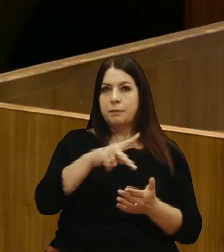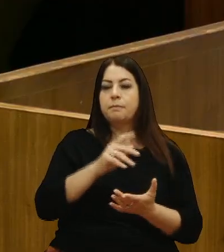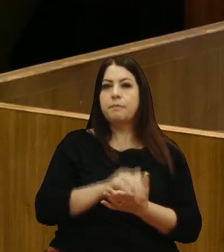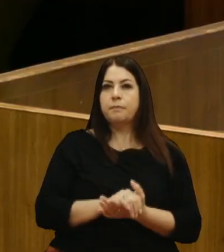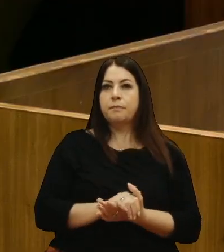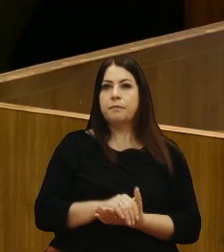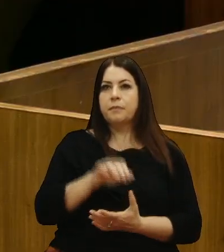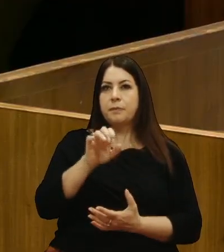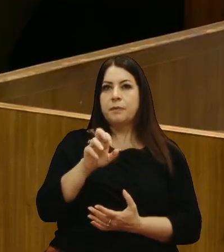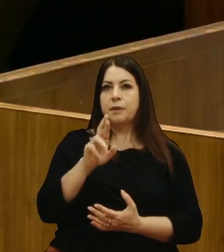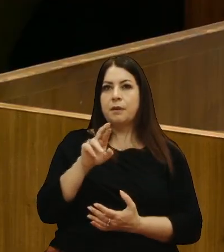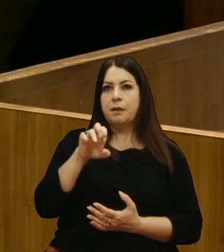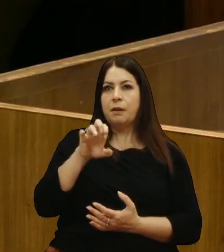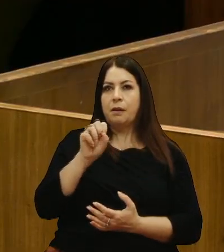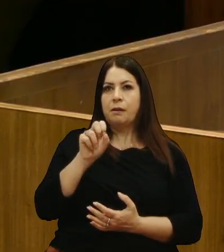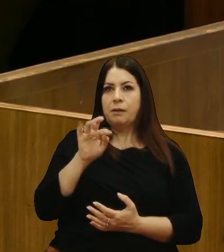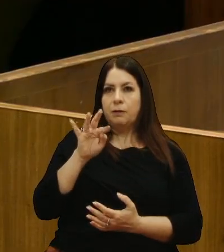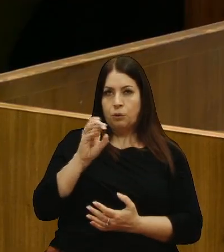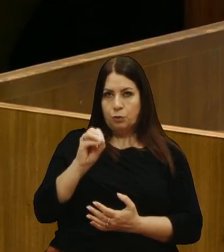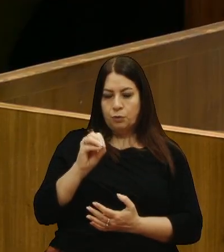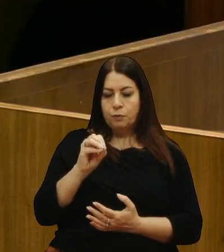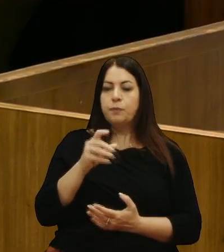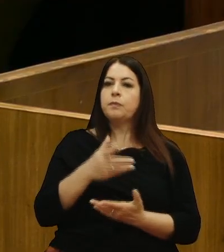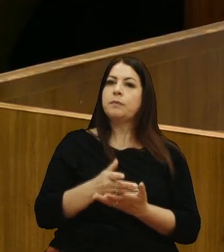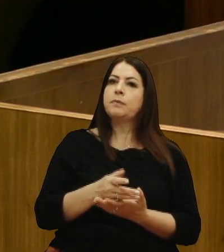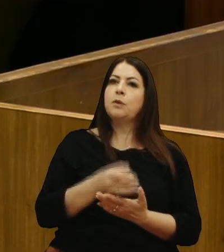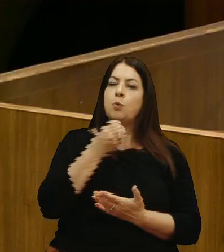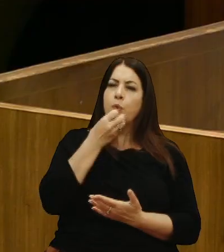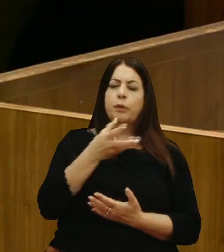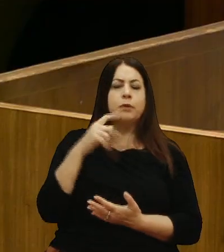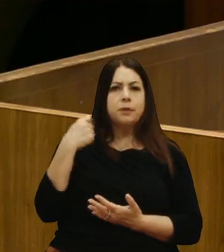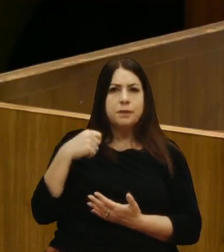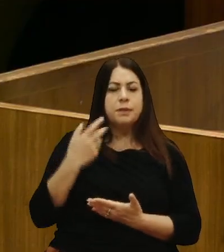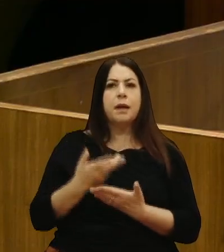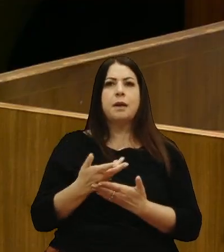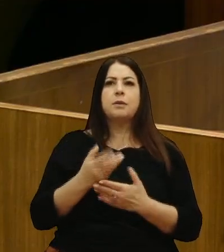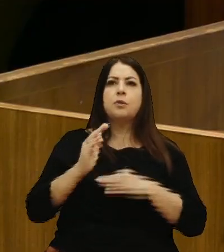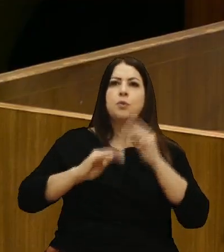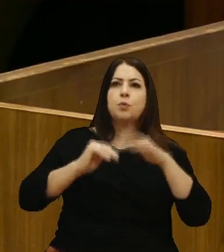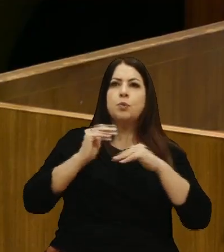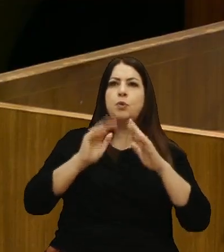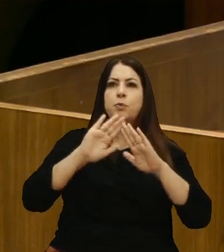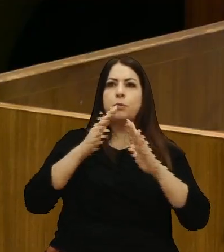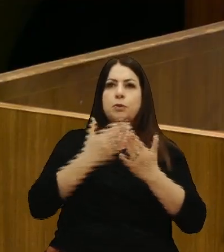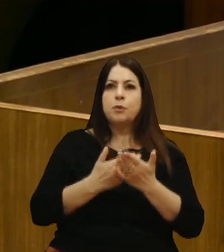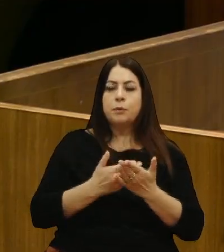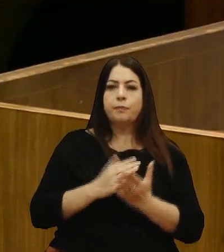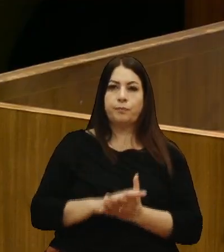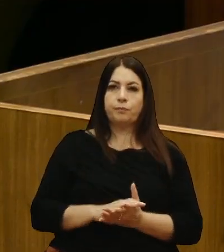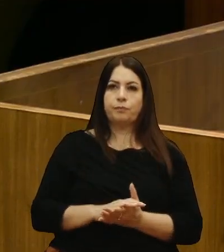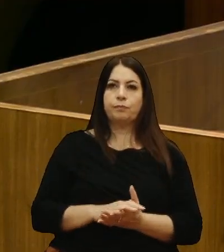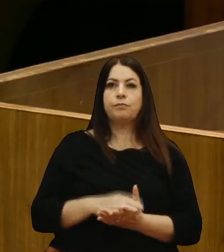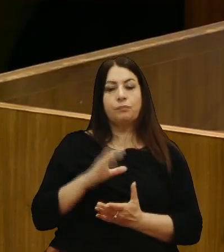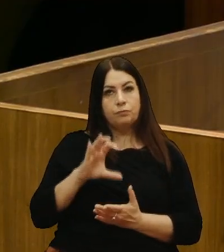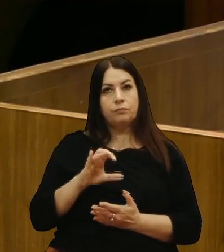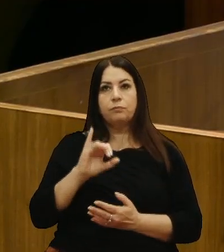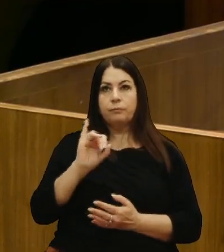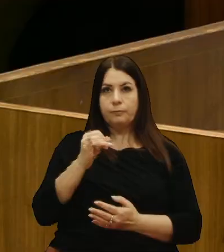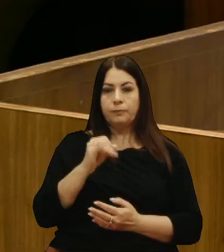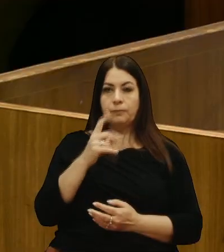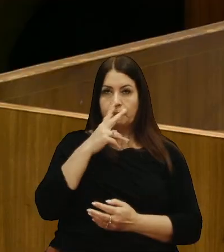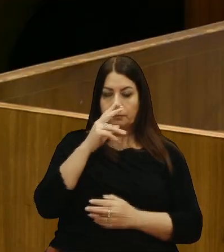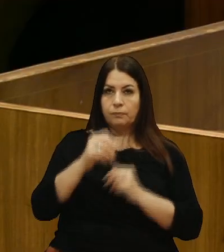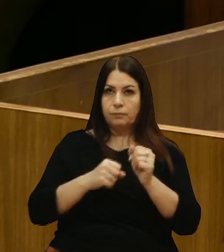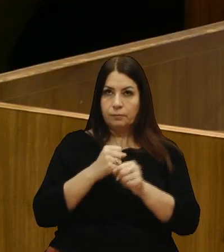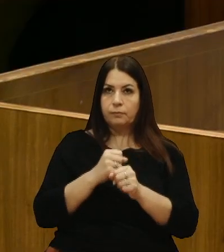era Ernesto Romualdo Ricci, relatando a necessidade da construção de uma escola. Assim, em janeiro do mesmo